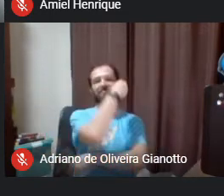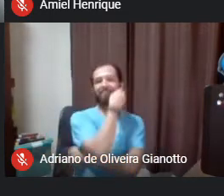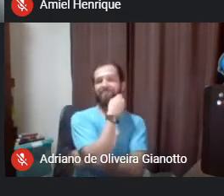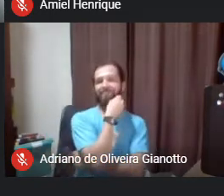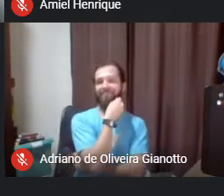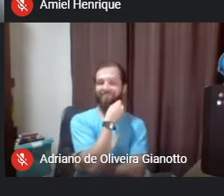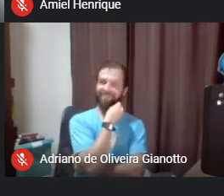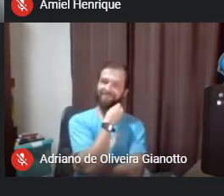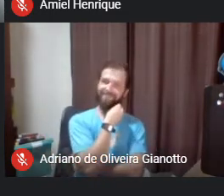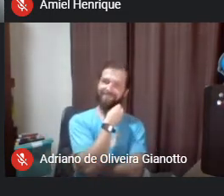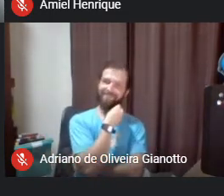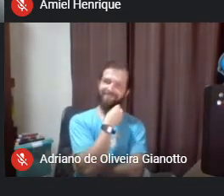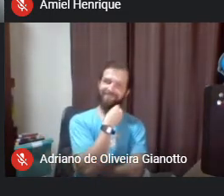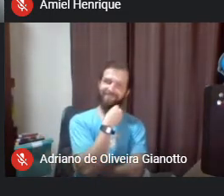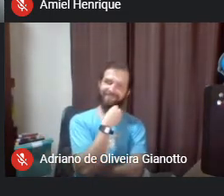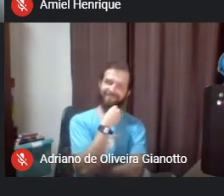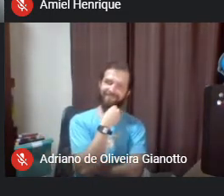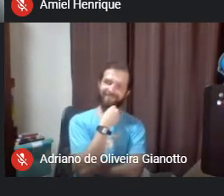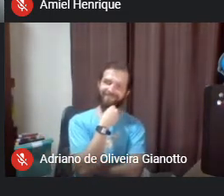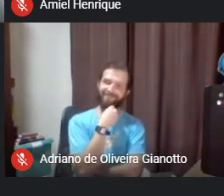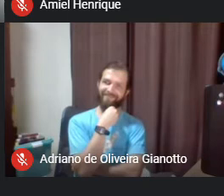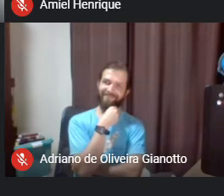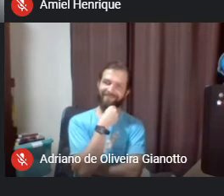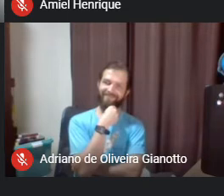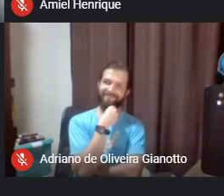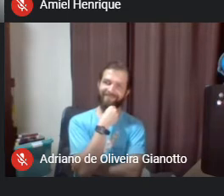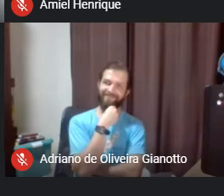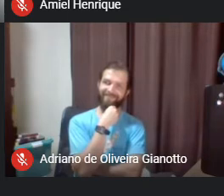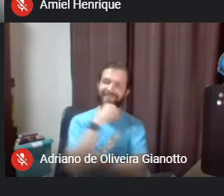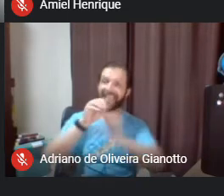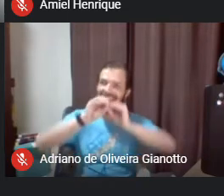construir. E fizeram essa construção até hoje.